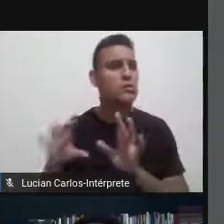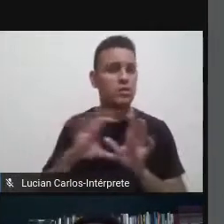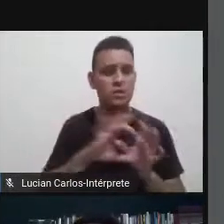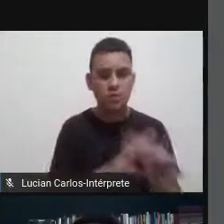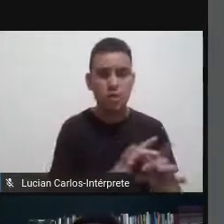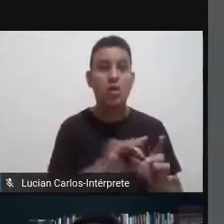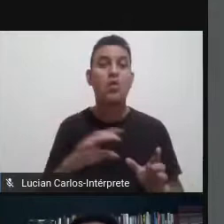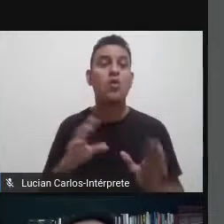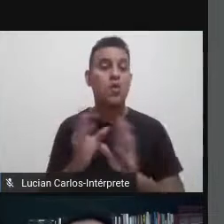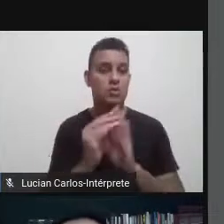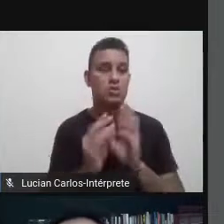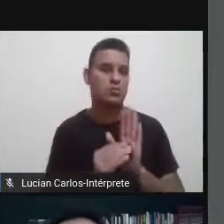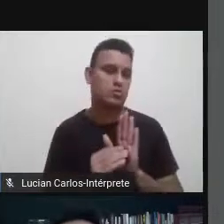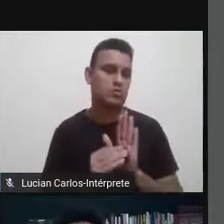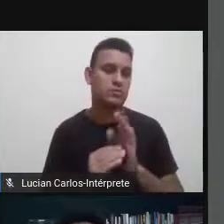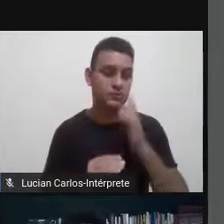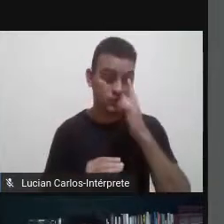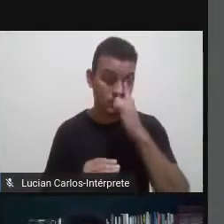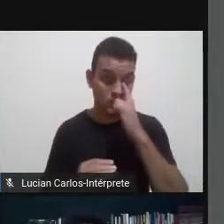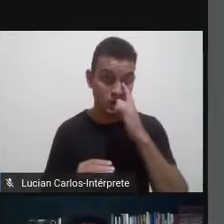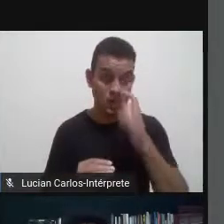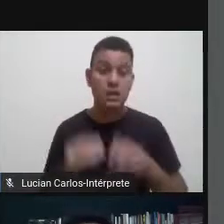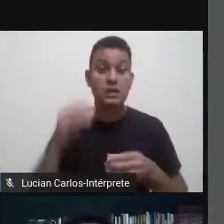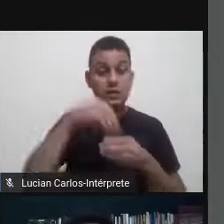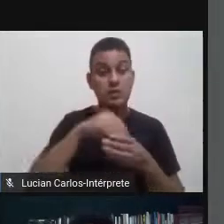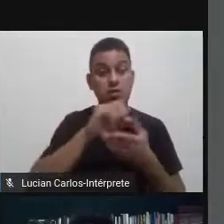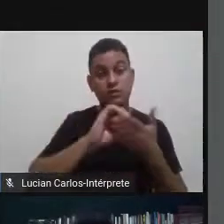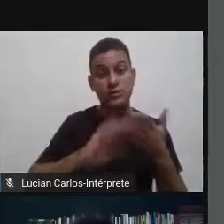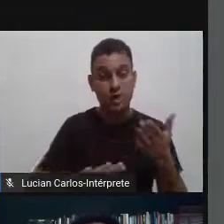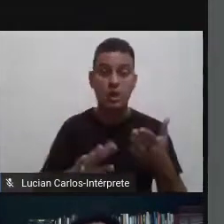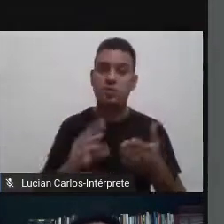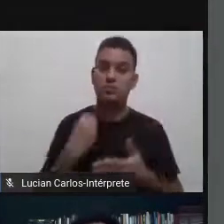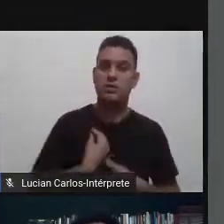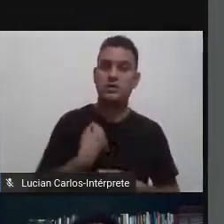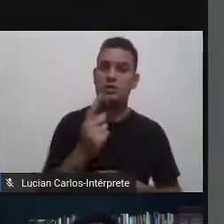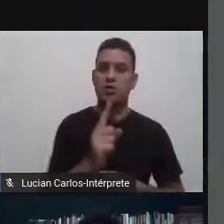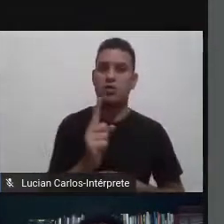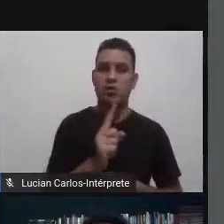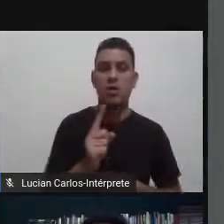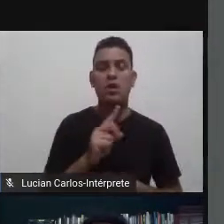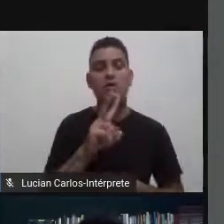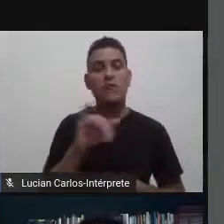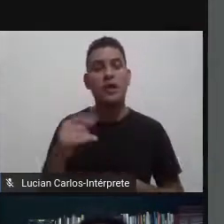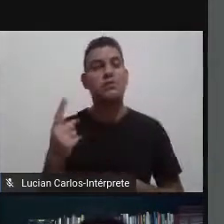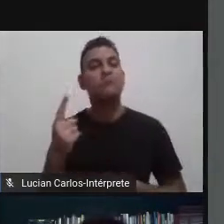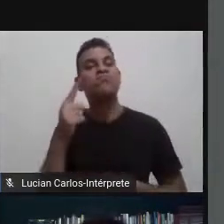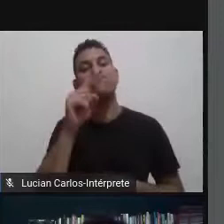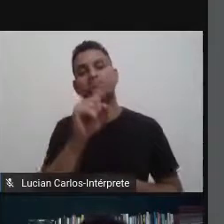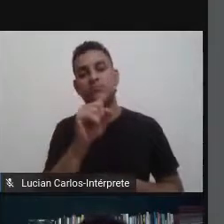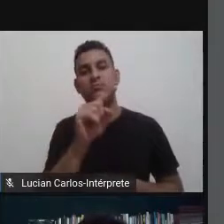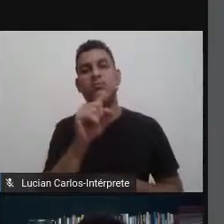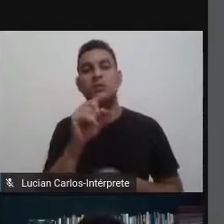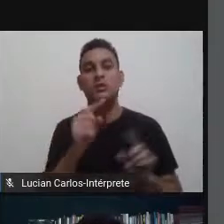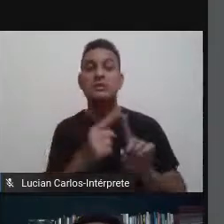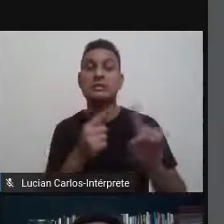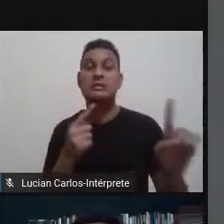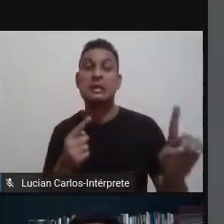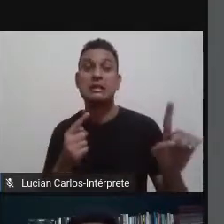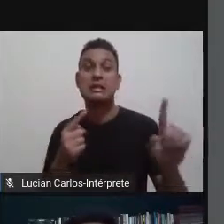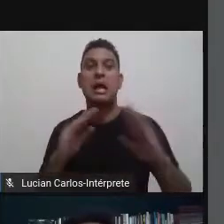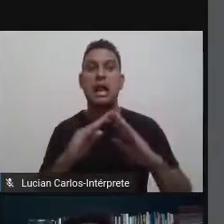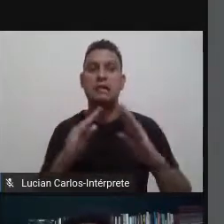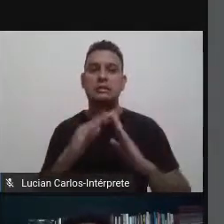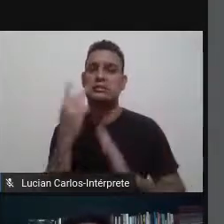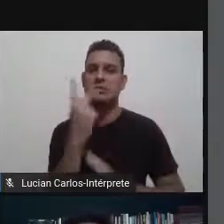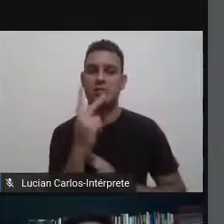aquele conteúdo dentro daquela atividade não presencial que ele iria receber lá, distante, na casa dele. E aí